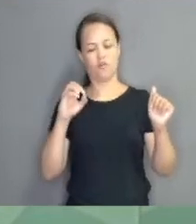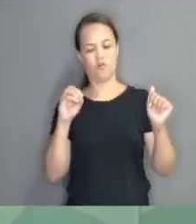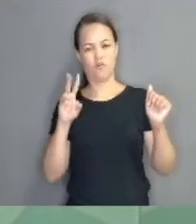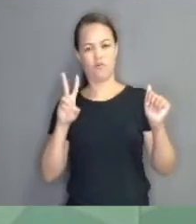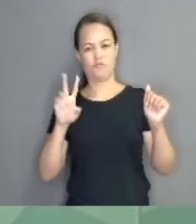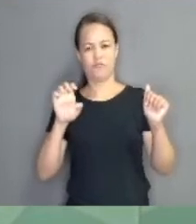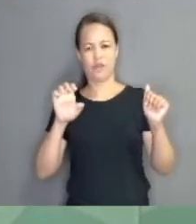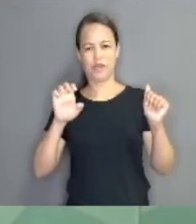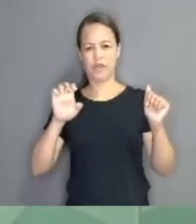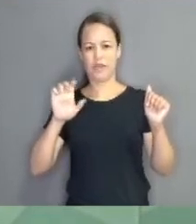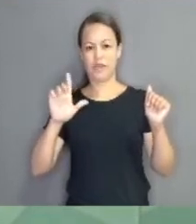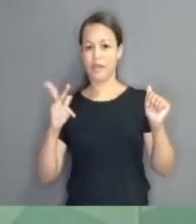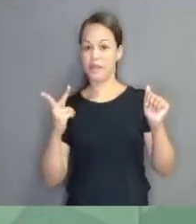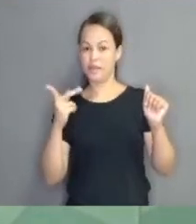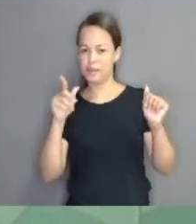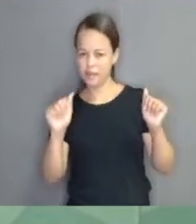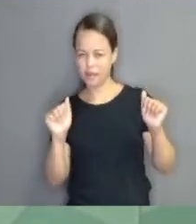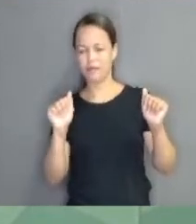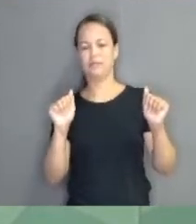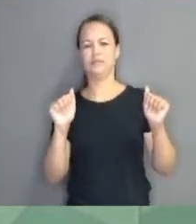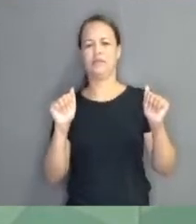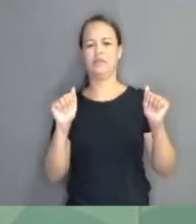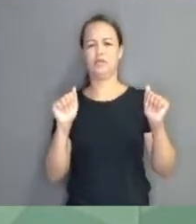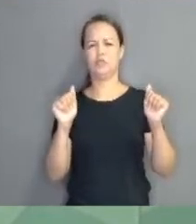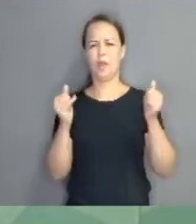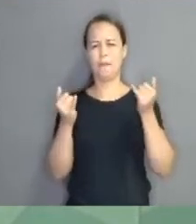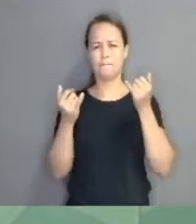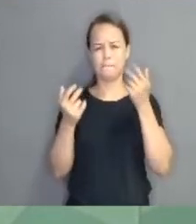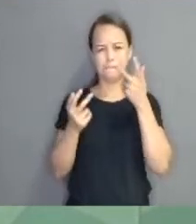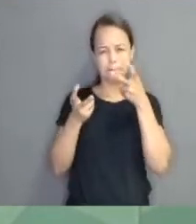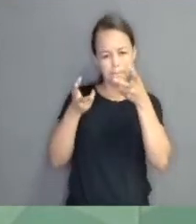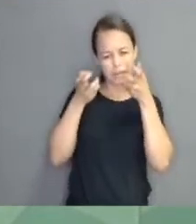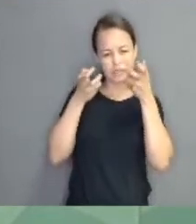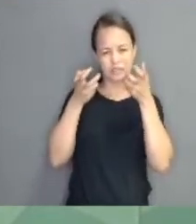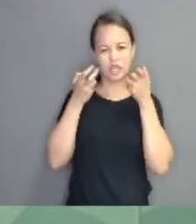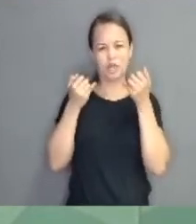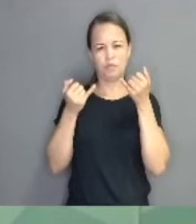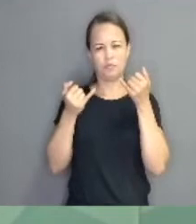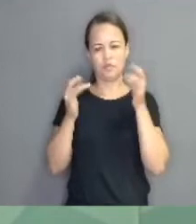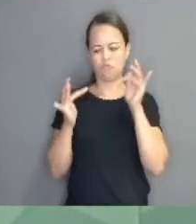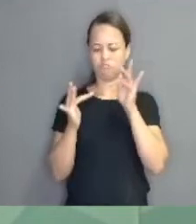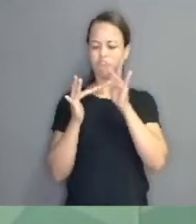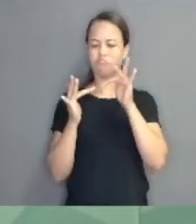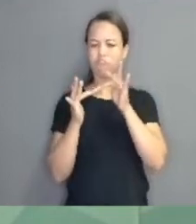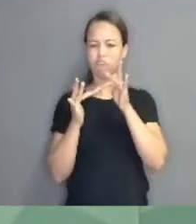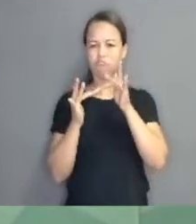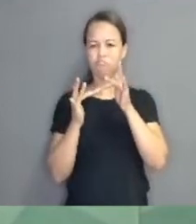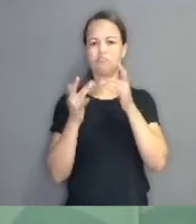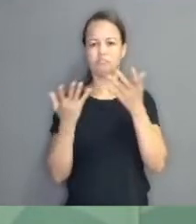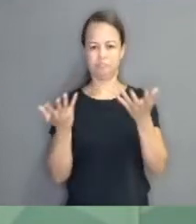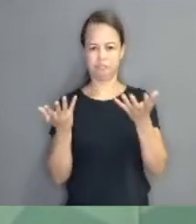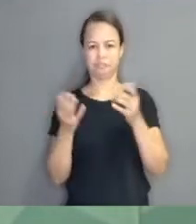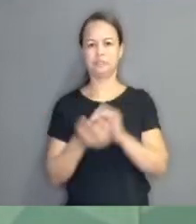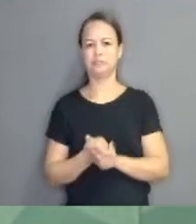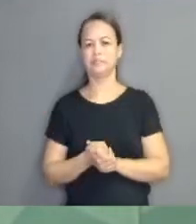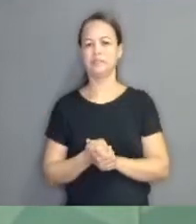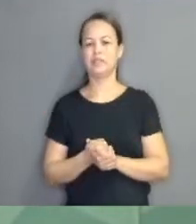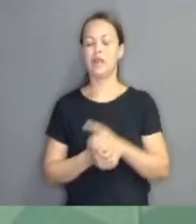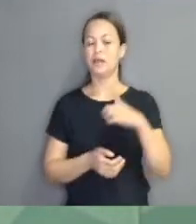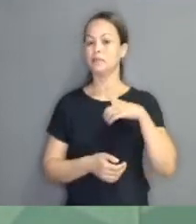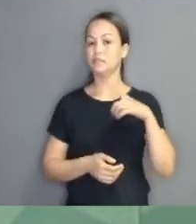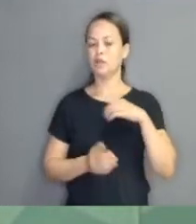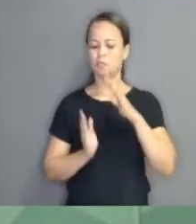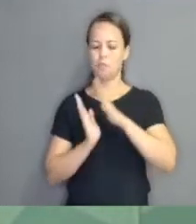percebe que o sonzinho final é igual e Aqui nós temos foca